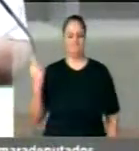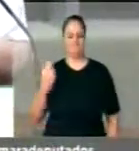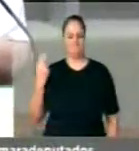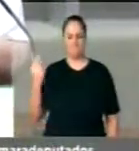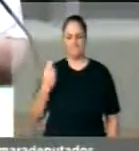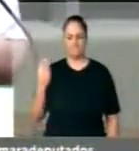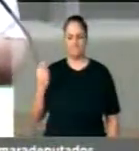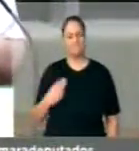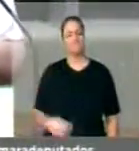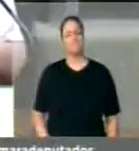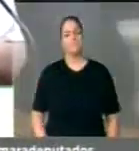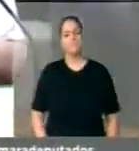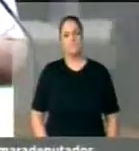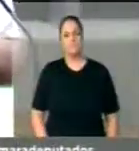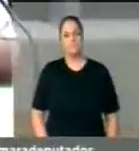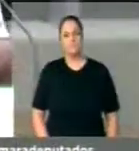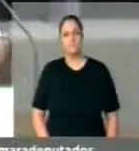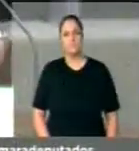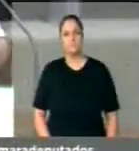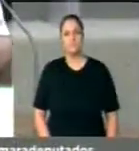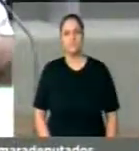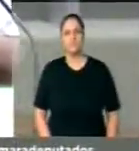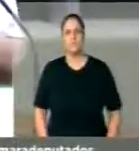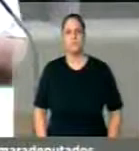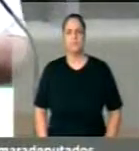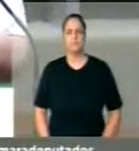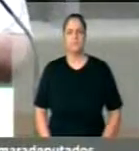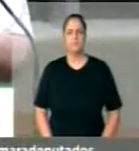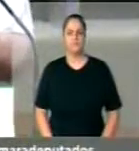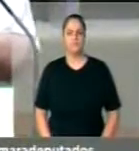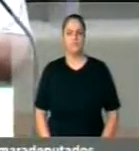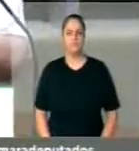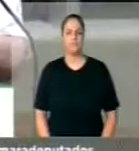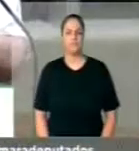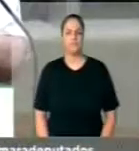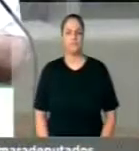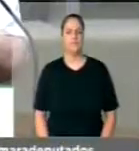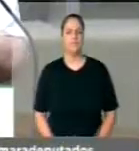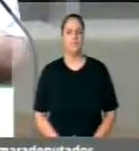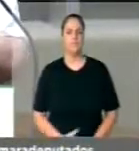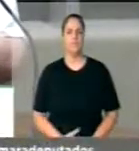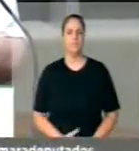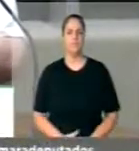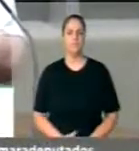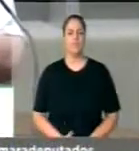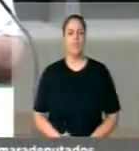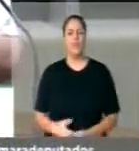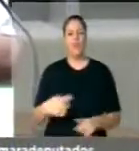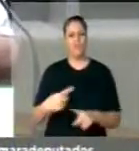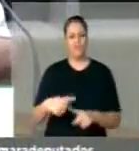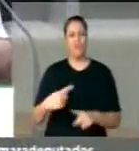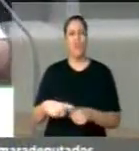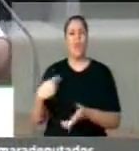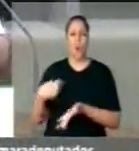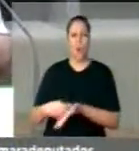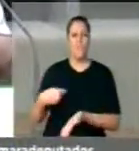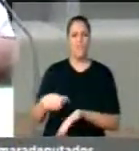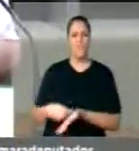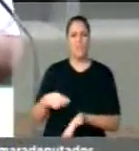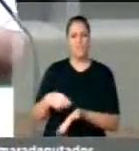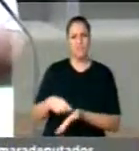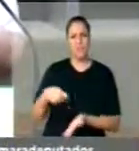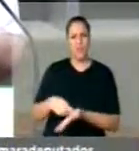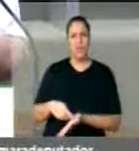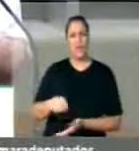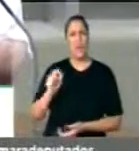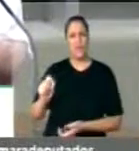a parte do bloco que se formaria apoiaria um candidato do campo político que